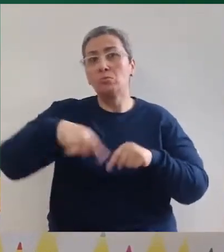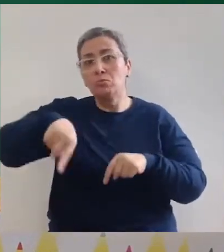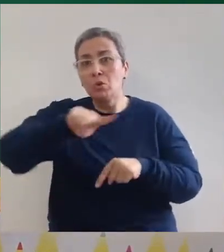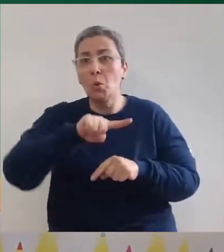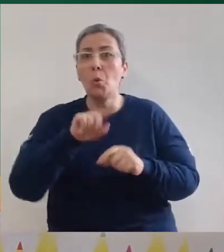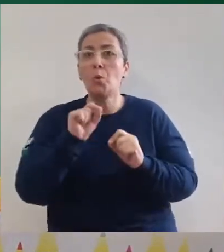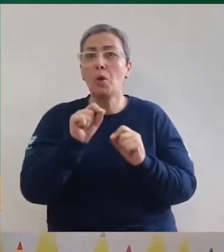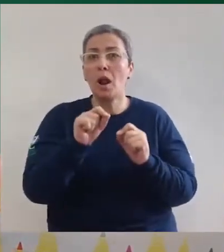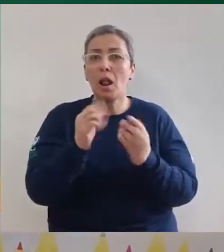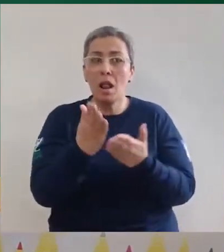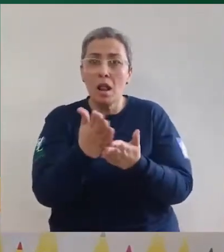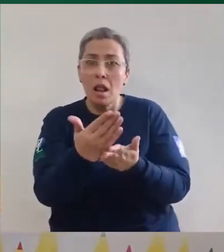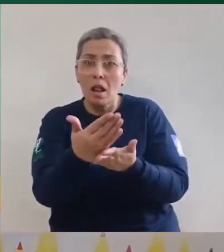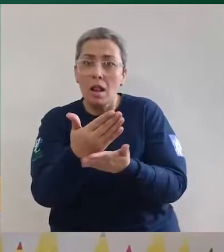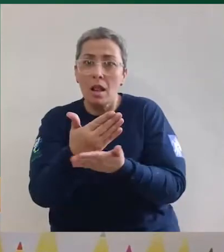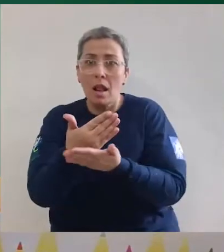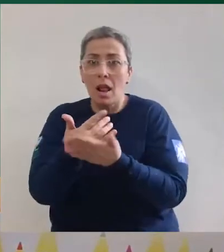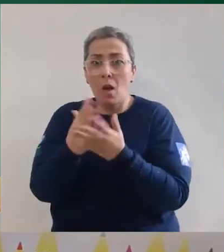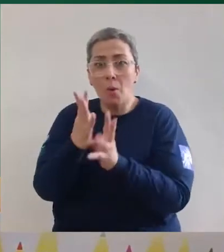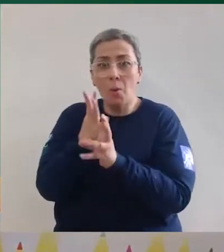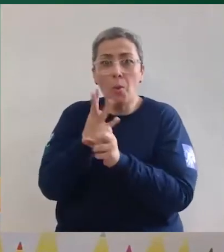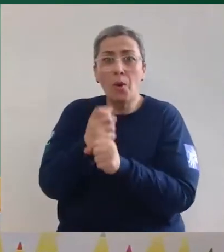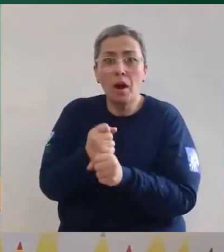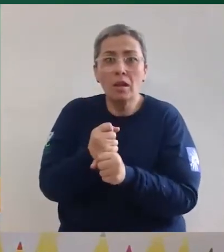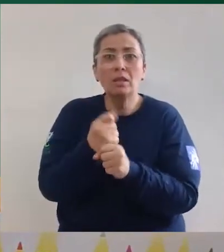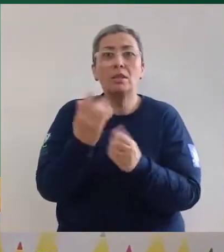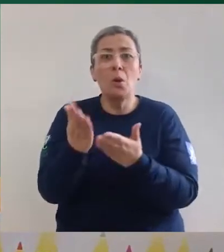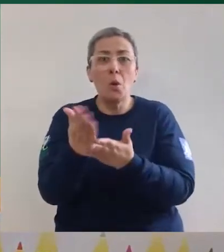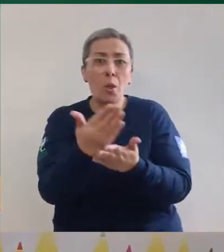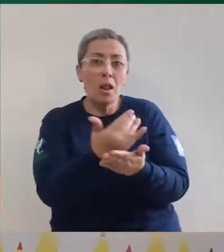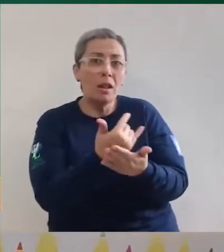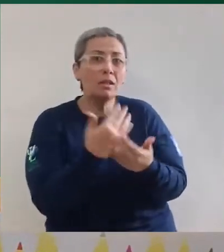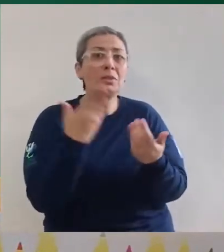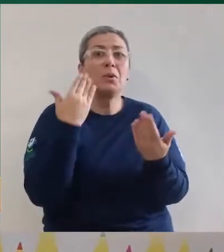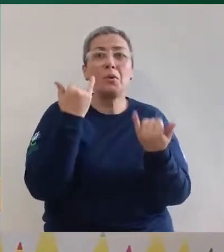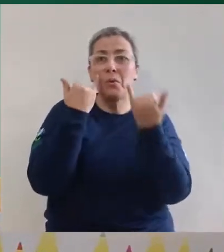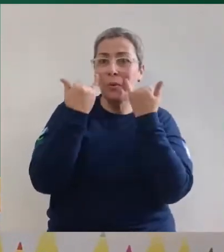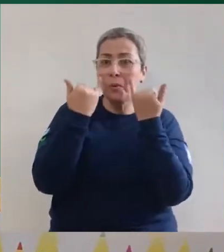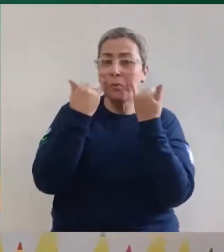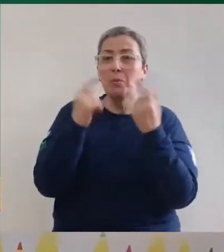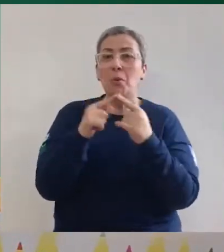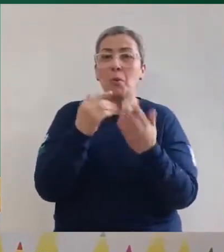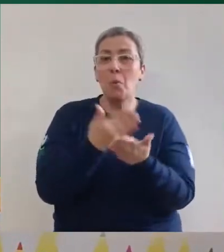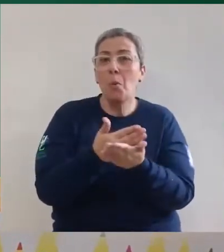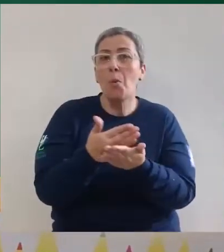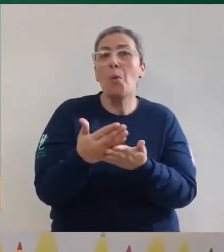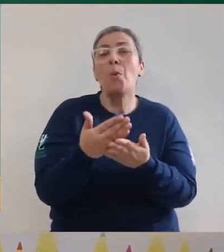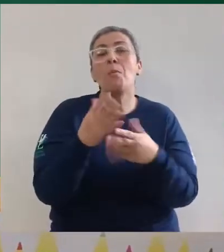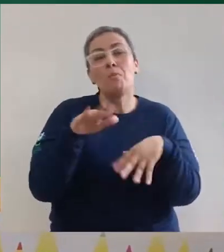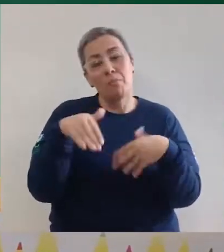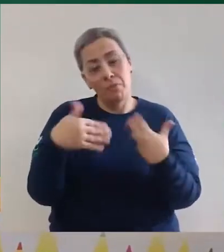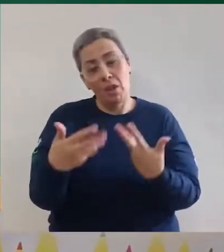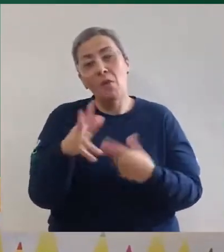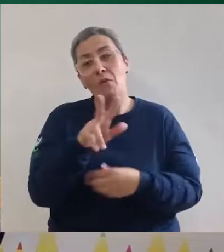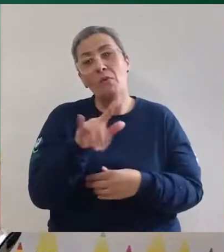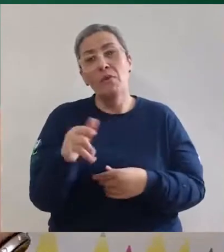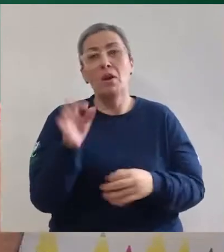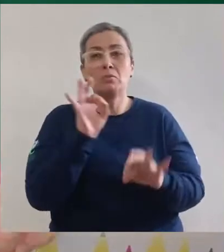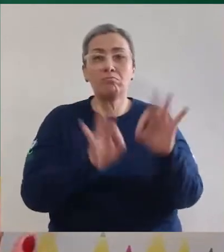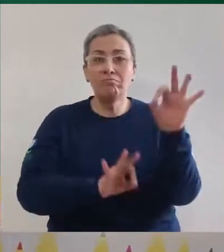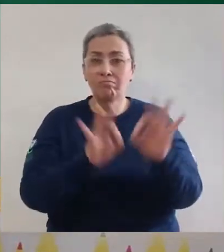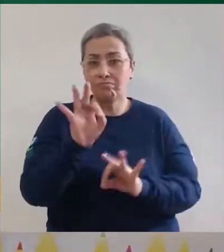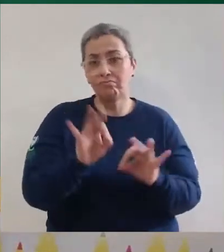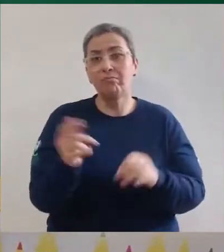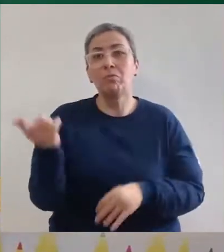a vocês a coleta de dados, a coleta de informações, e a partir disso, vocês